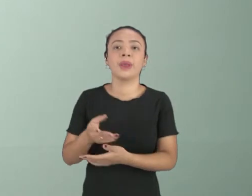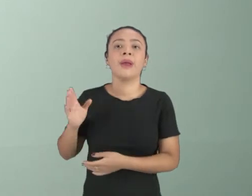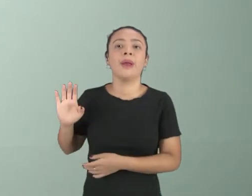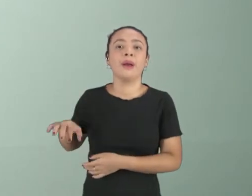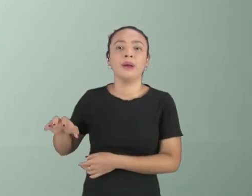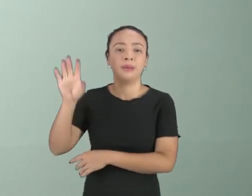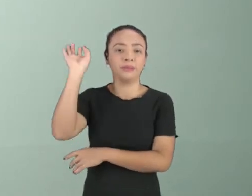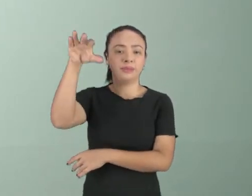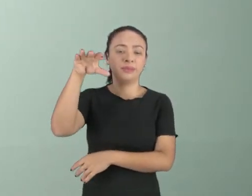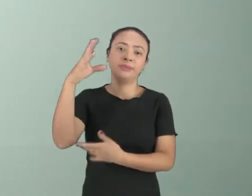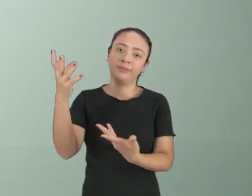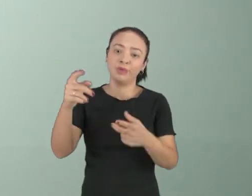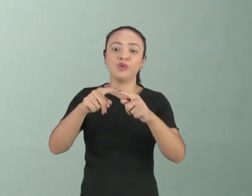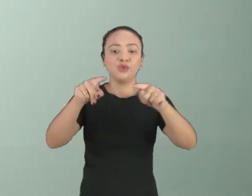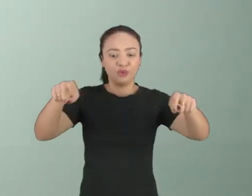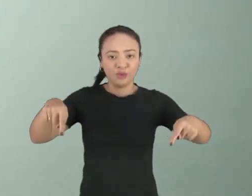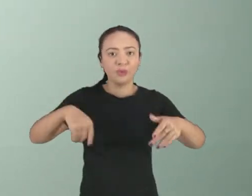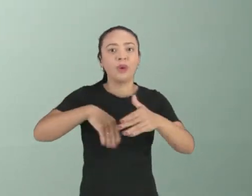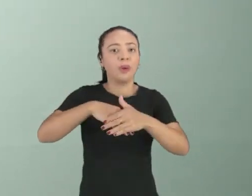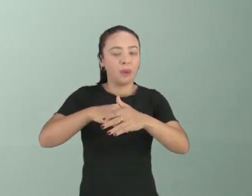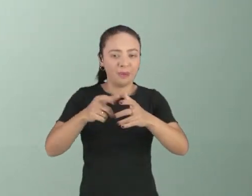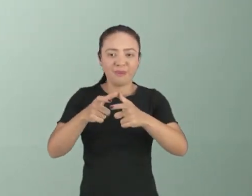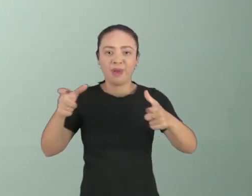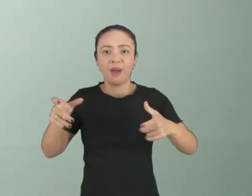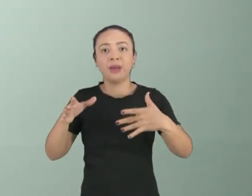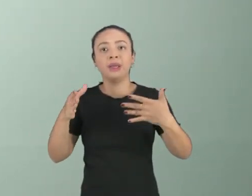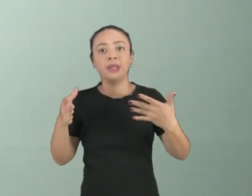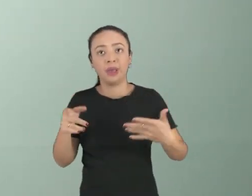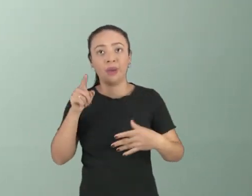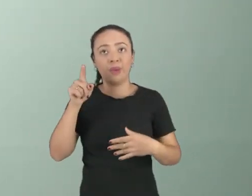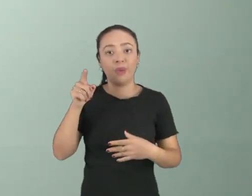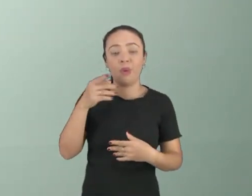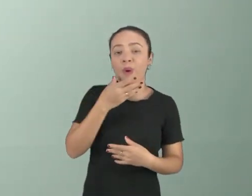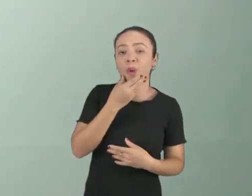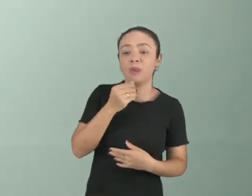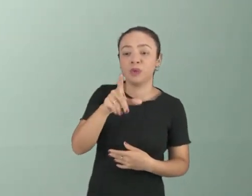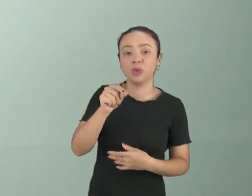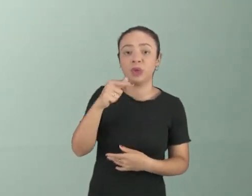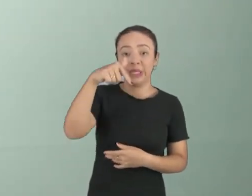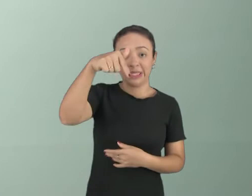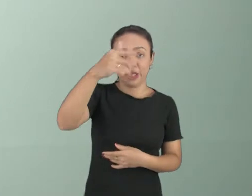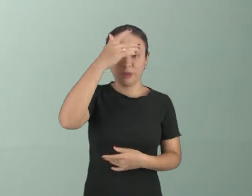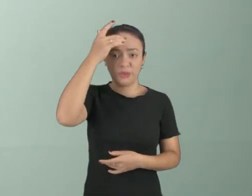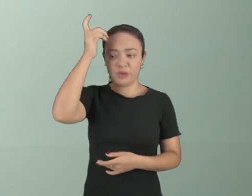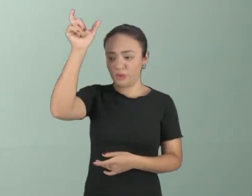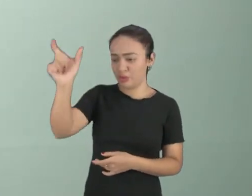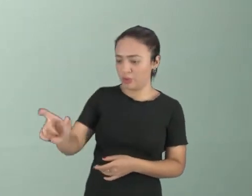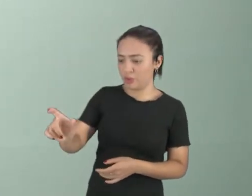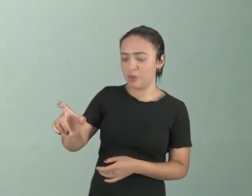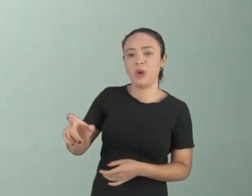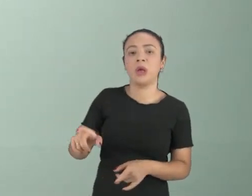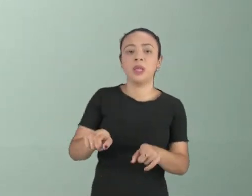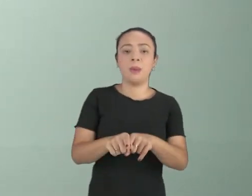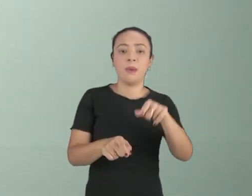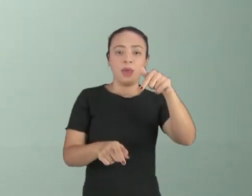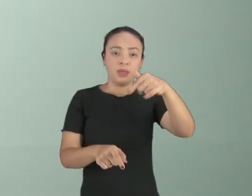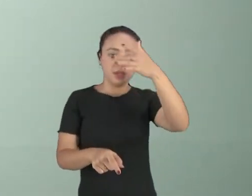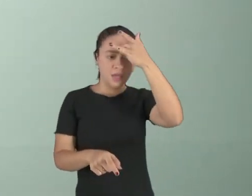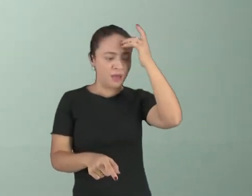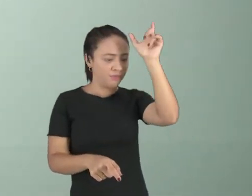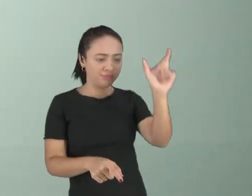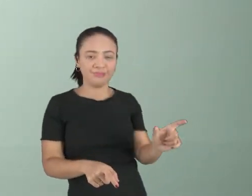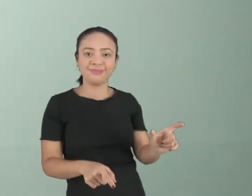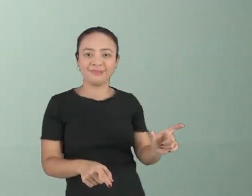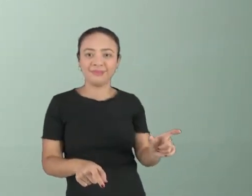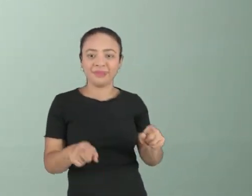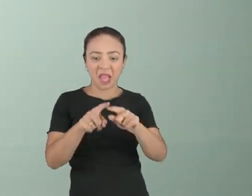sombra de dúvidas, né? O que foi que o Juan pegou? Colocava 7 camaradas em um lado e 7 no outro numa quadra, era a maior